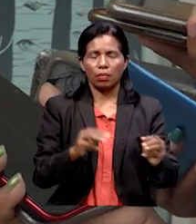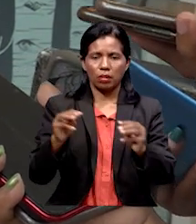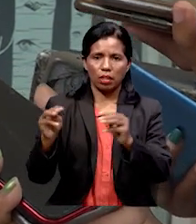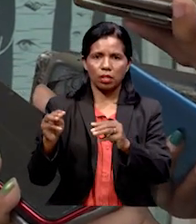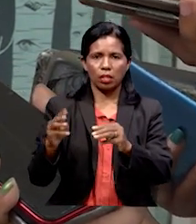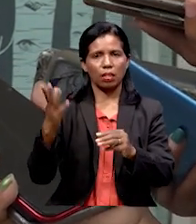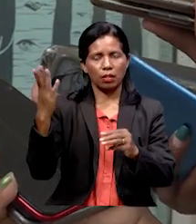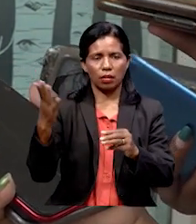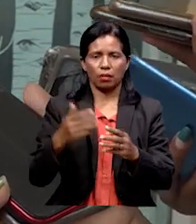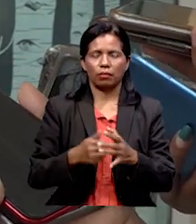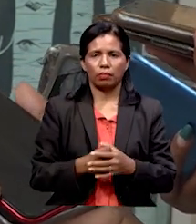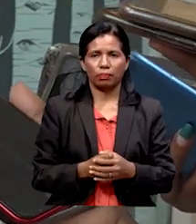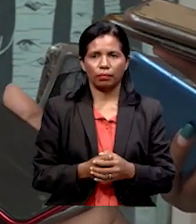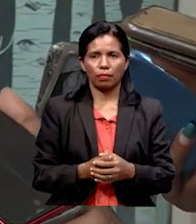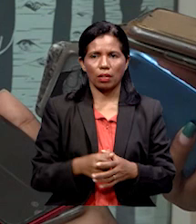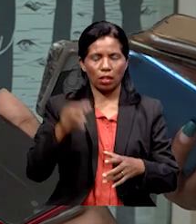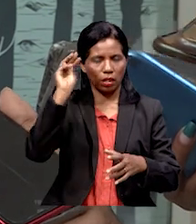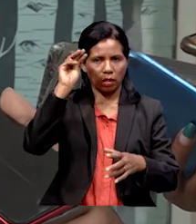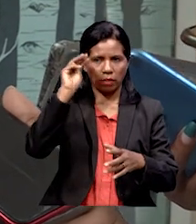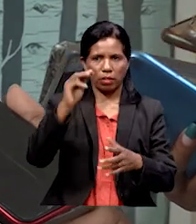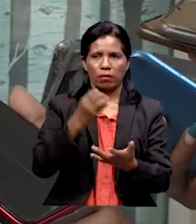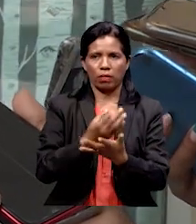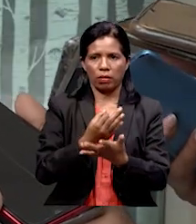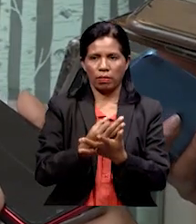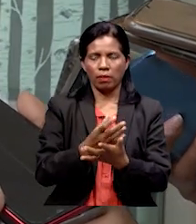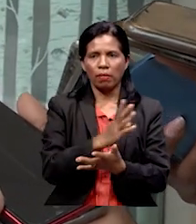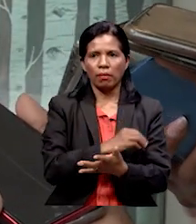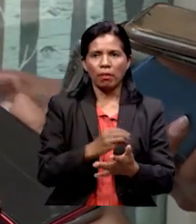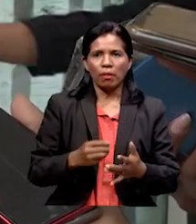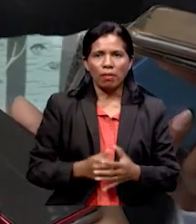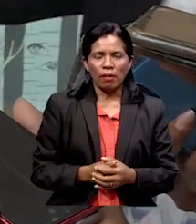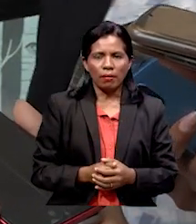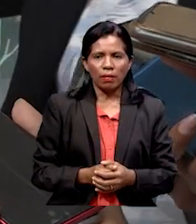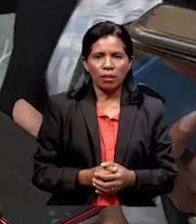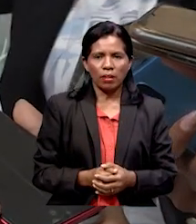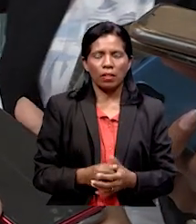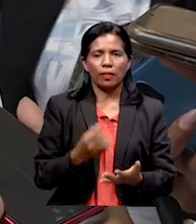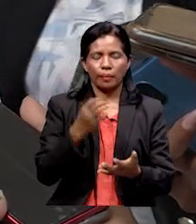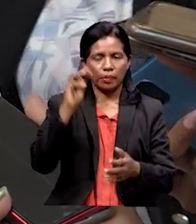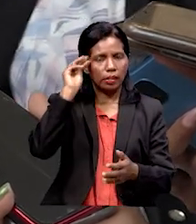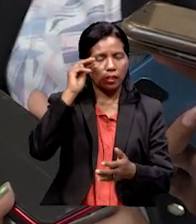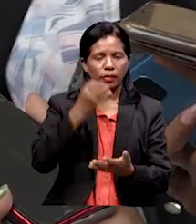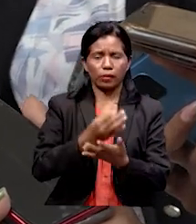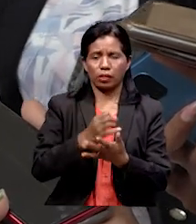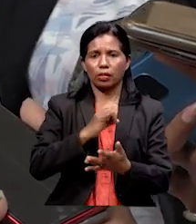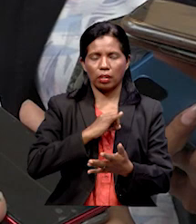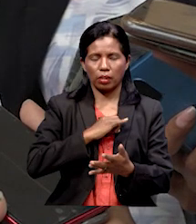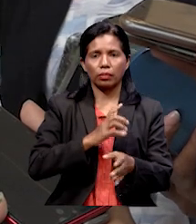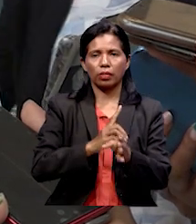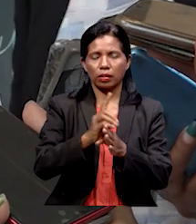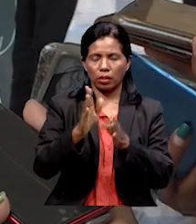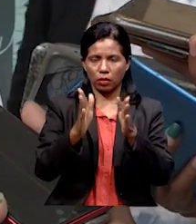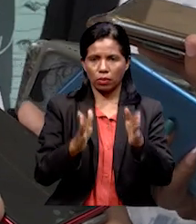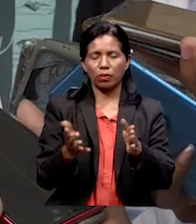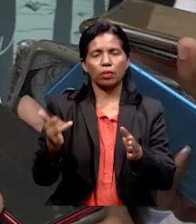iha Ministério Finanças Nian e Liu Técnico, né? Técnico do TBC Finanças Nian, ao esperar que a diretor seja técnico,